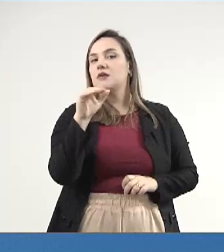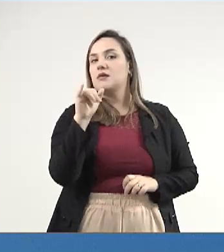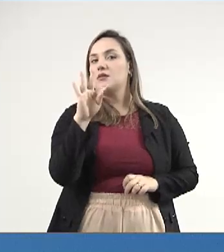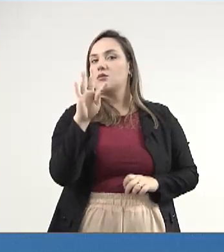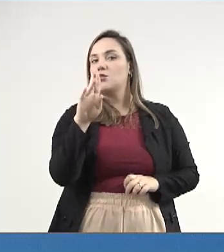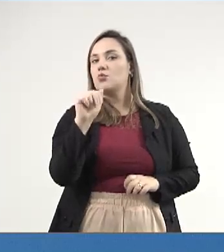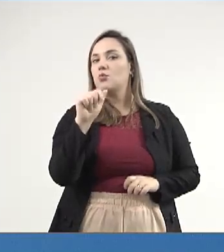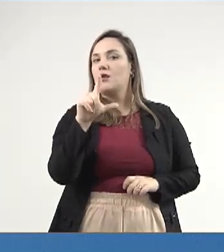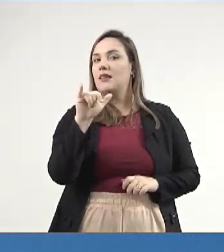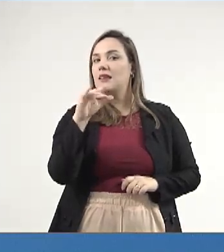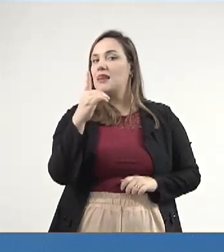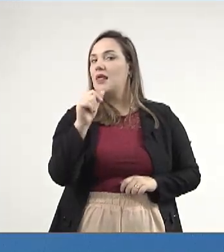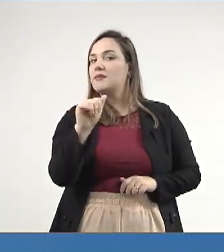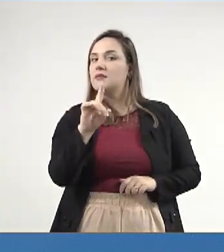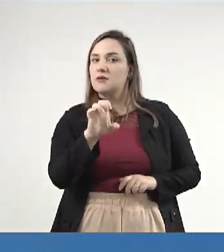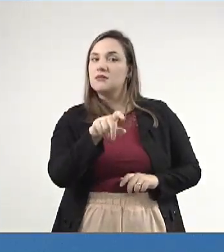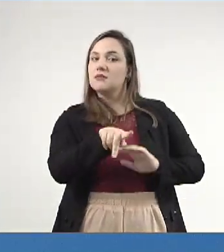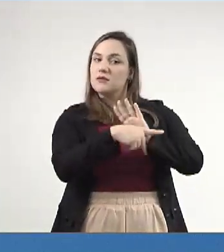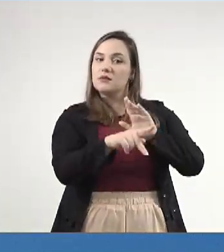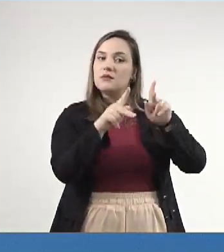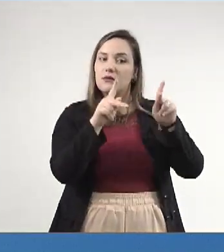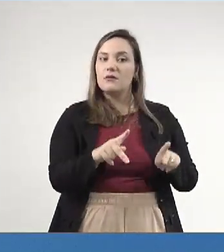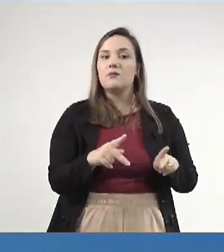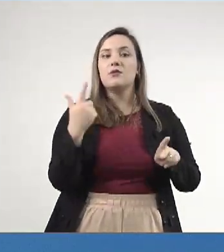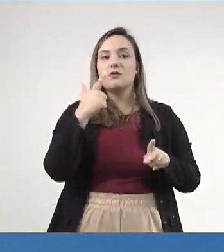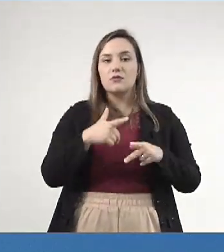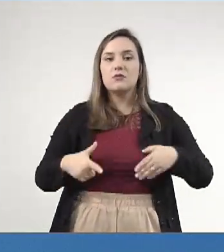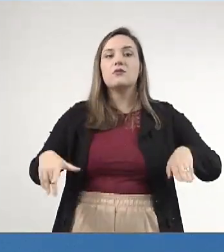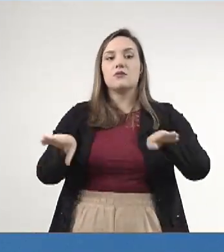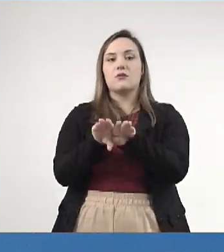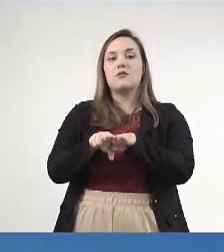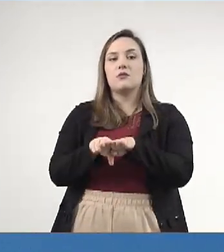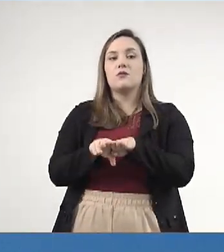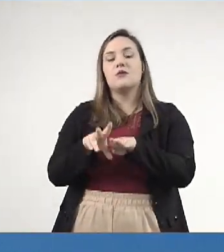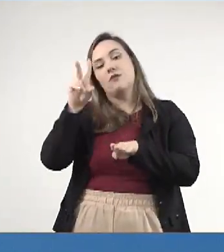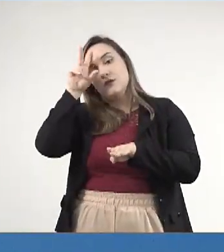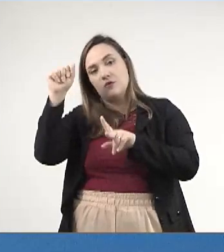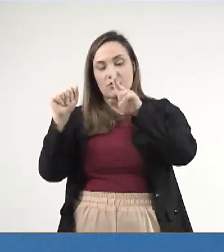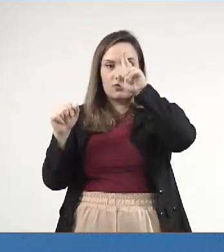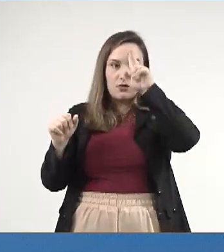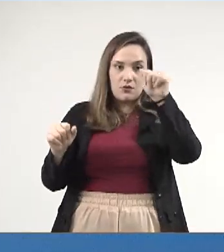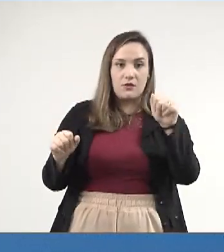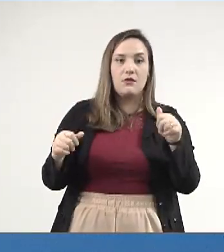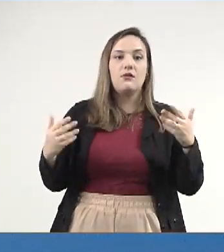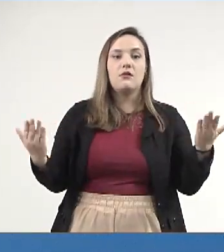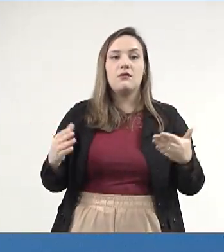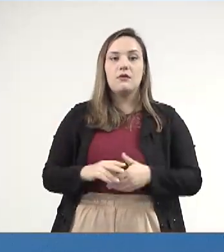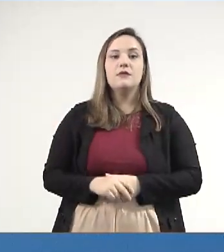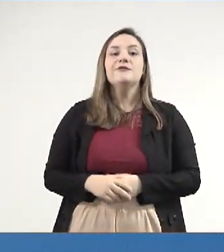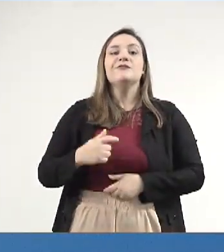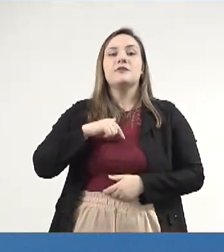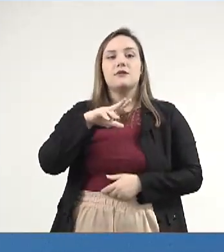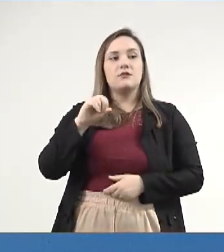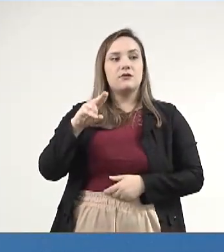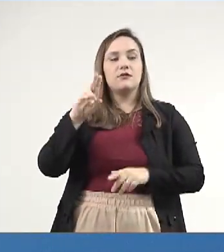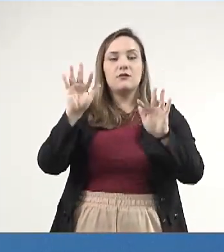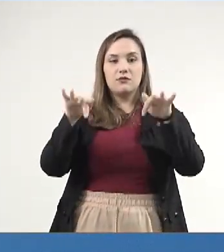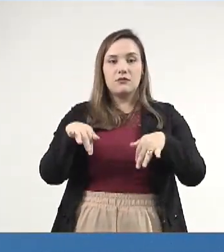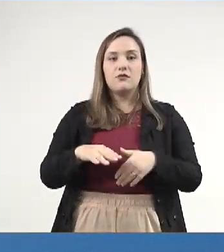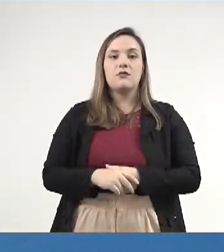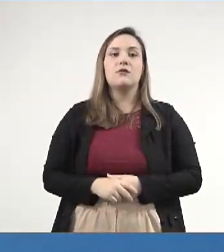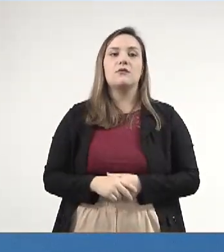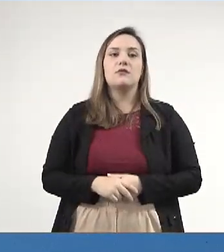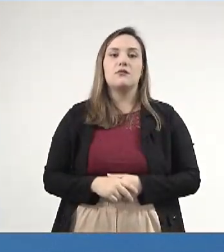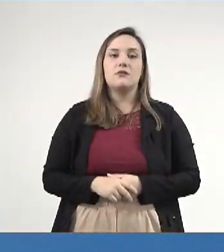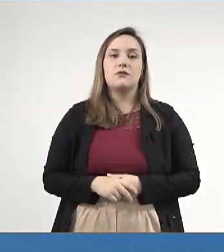movimento para a gente poder garantir igualdade de forças nesse processo. E eu queria só, para finalizar, dizer que